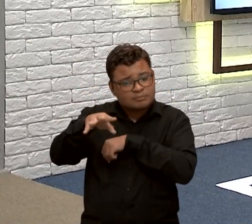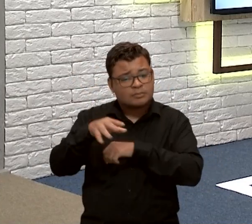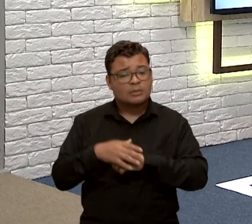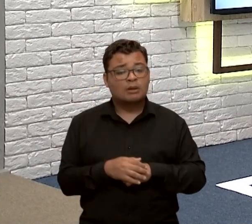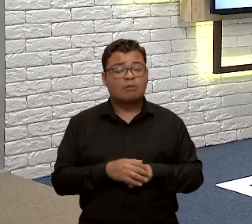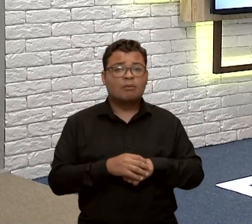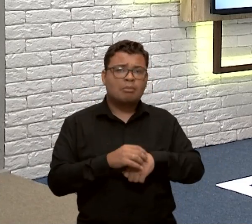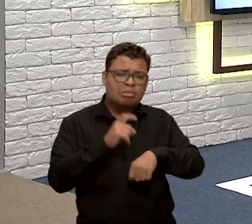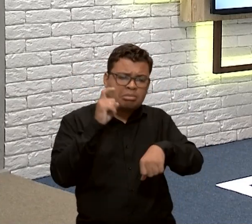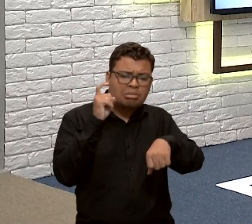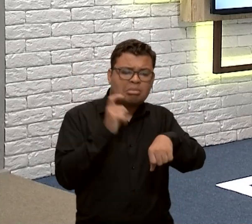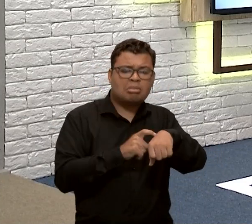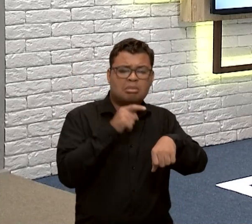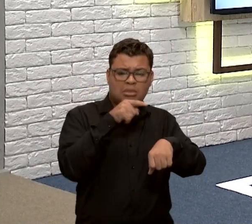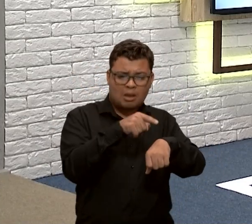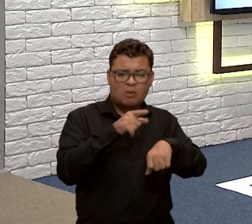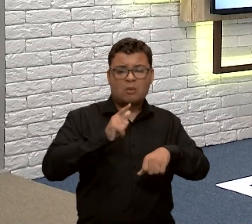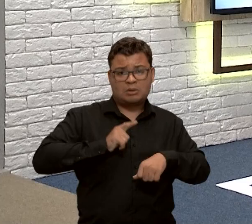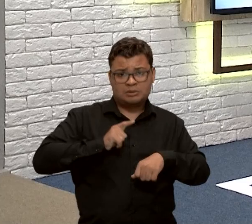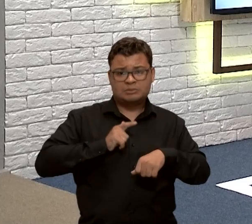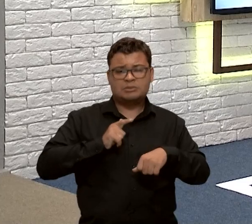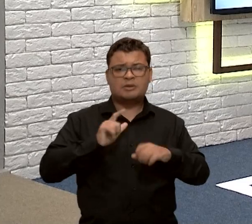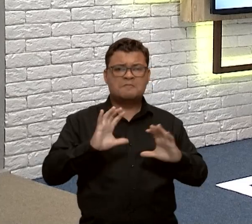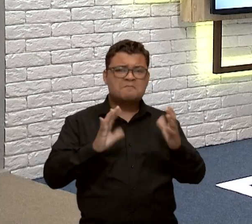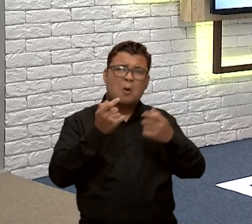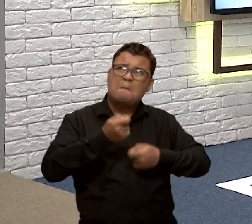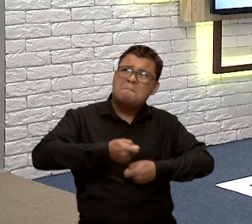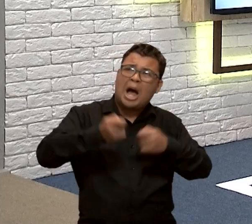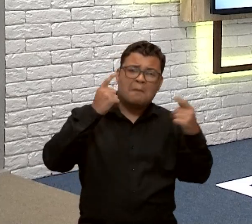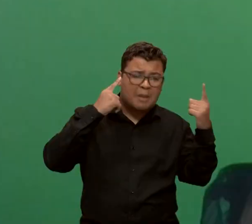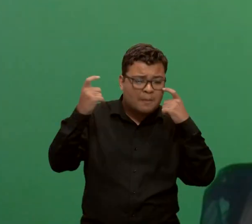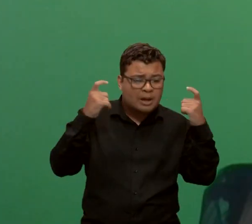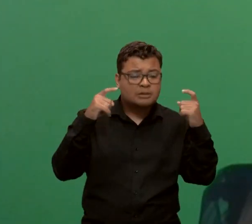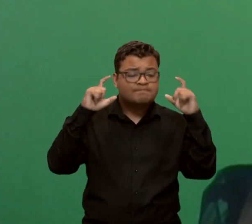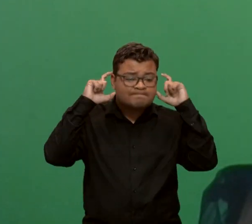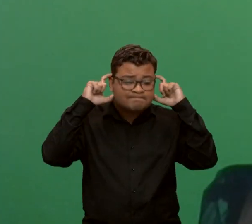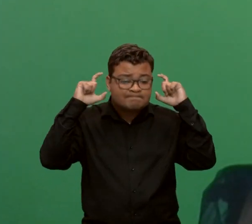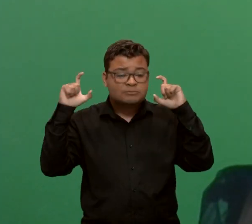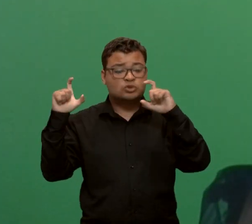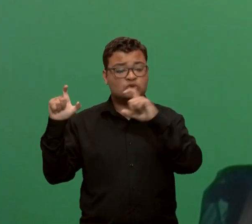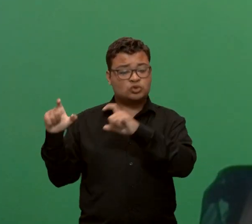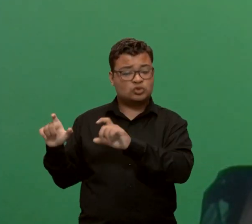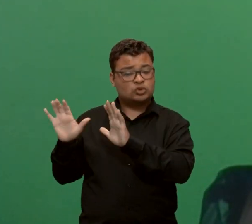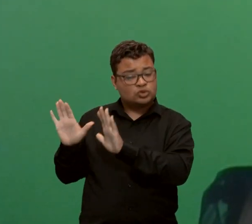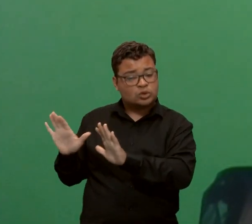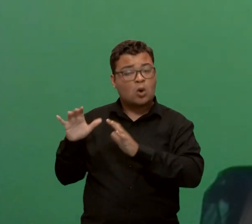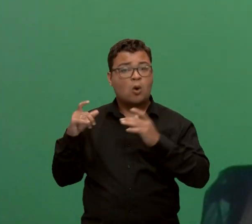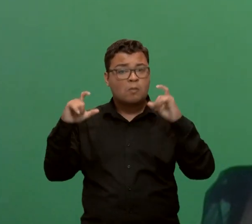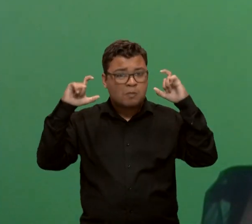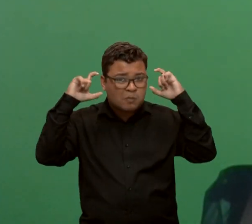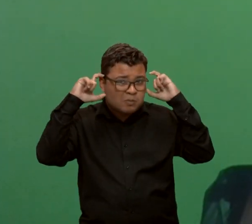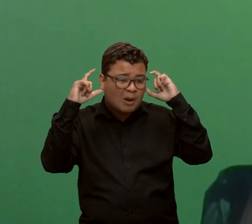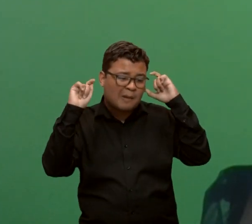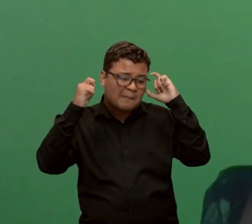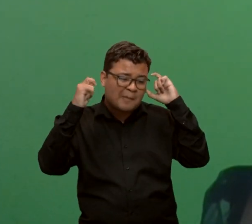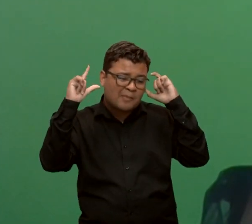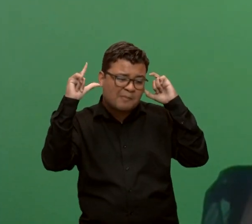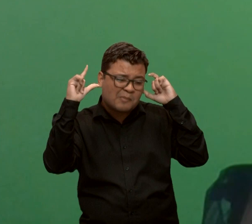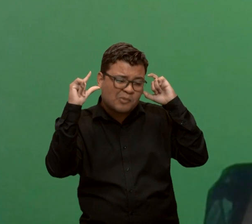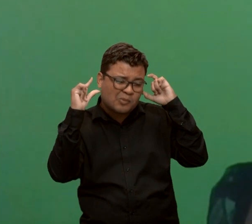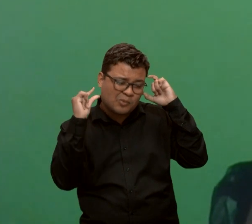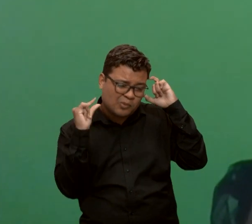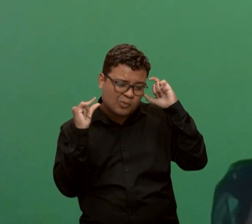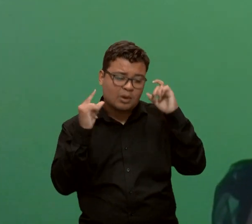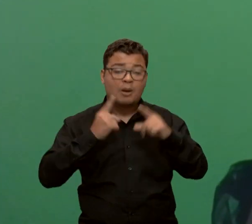da atividade o aparelho ou diminuam a frequência, para não se sentir tão incomodado com barulhos, porque,